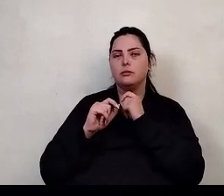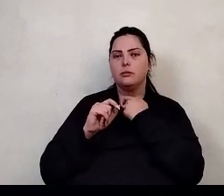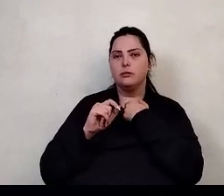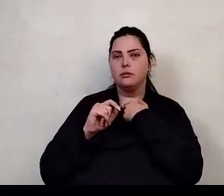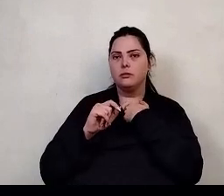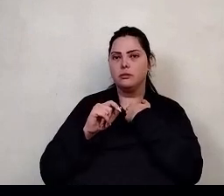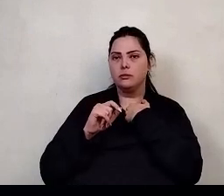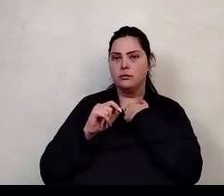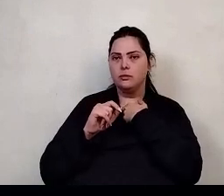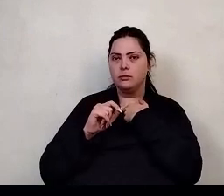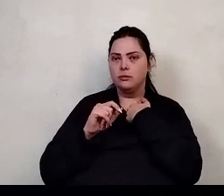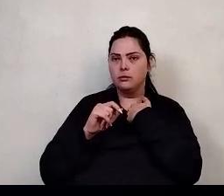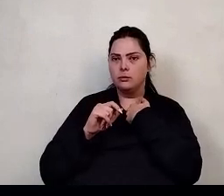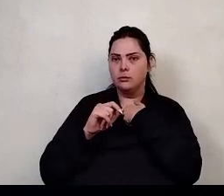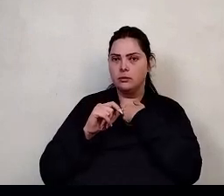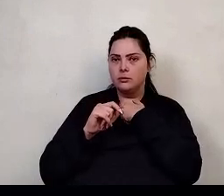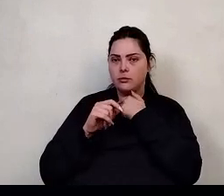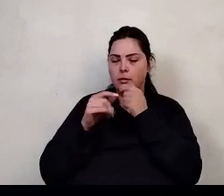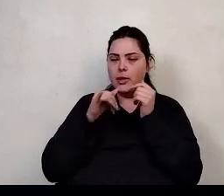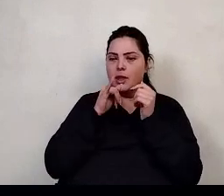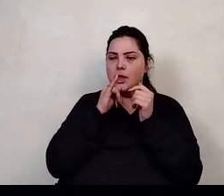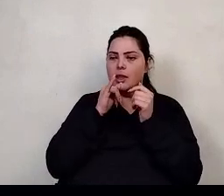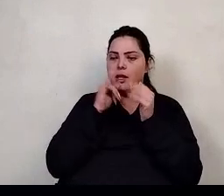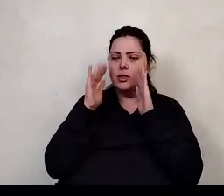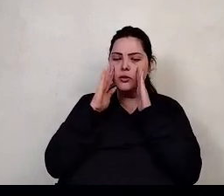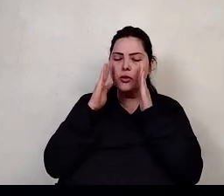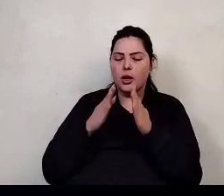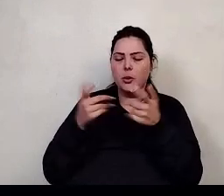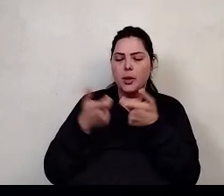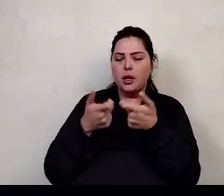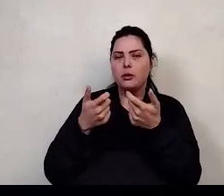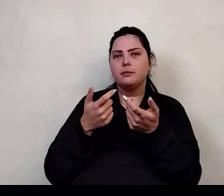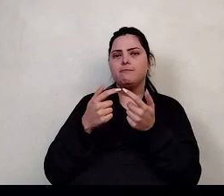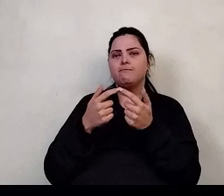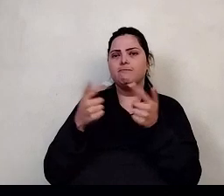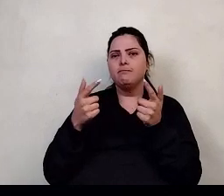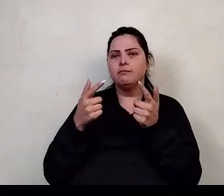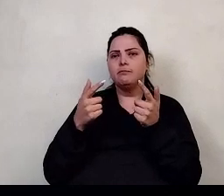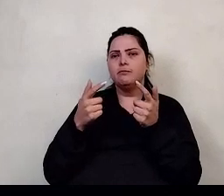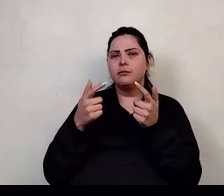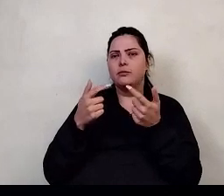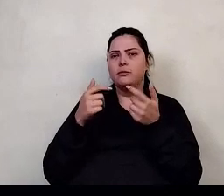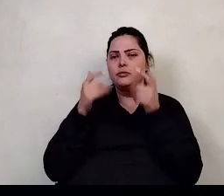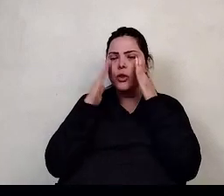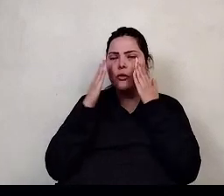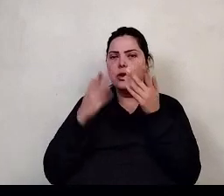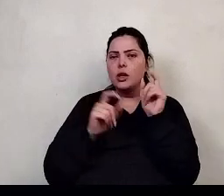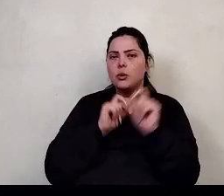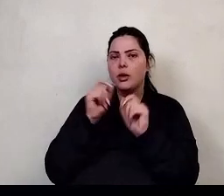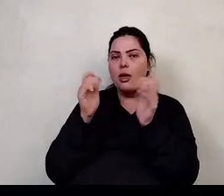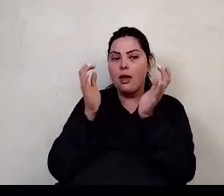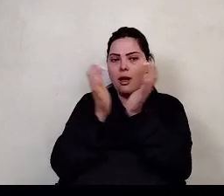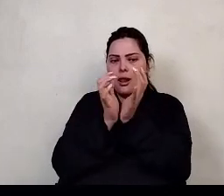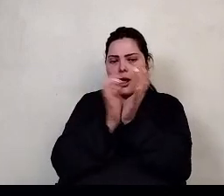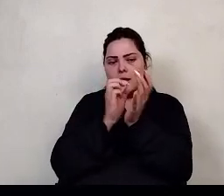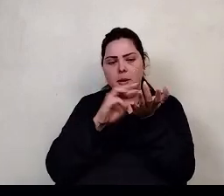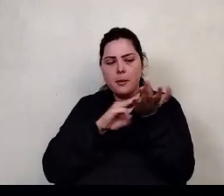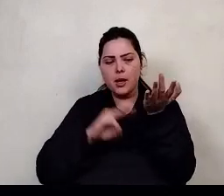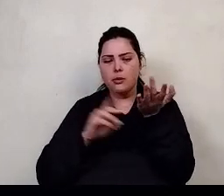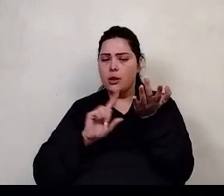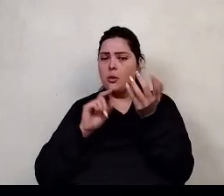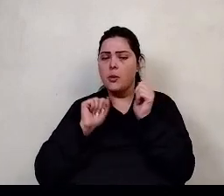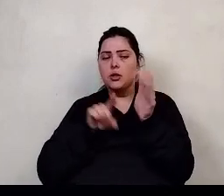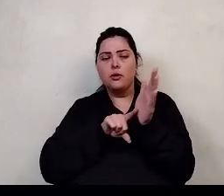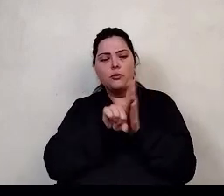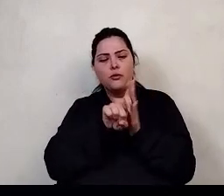é que todo teste deve ser pequeno e focado. Só que não necessariamente ele precisa ser focado em classes e métodos. O foco pode ser na funcionalidade